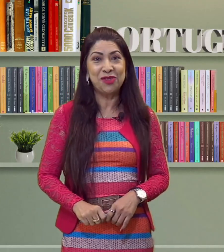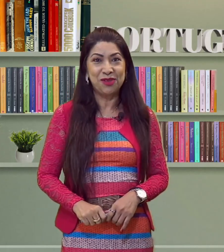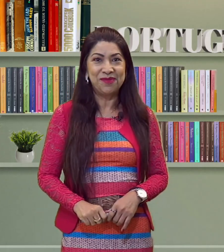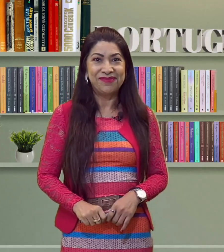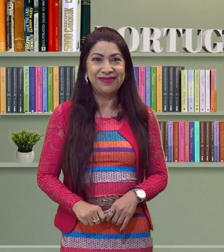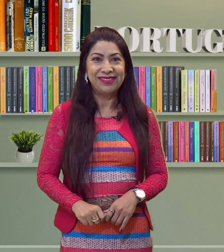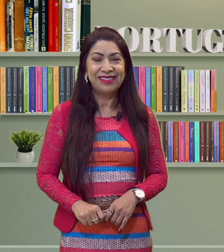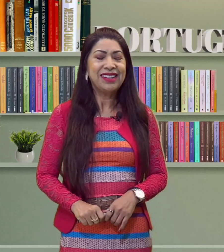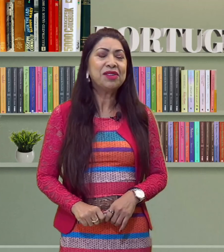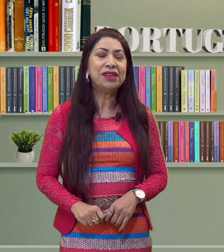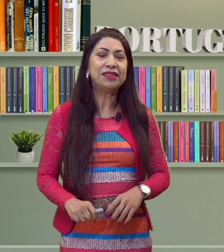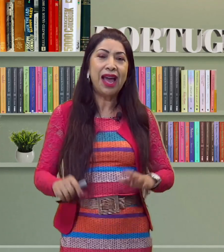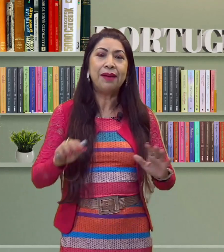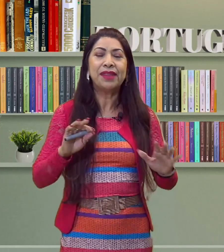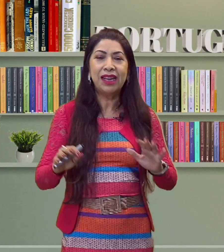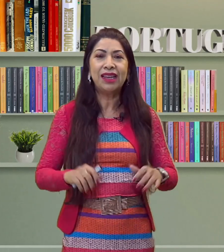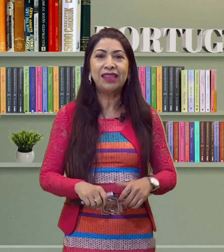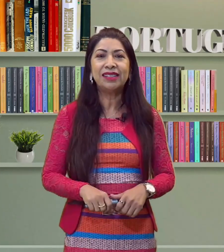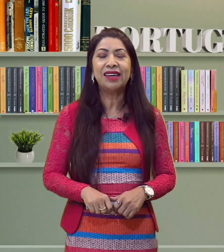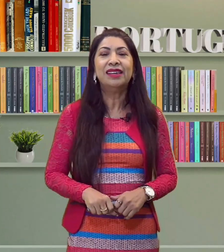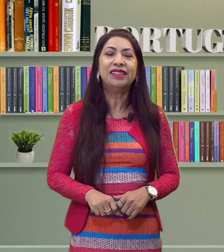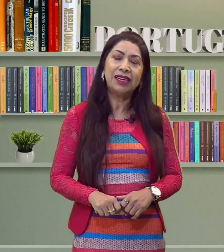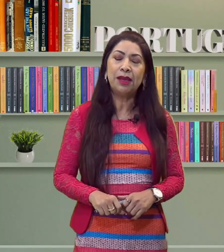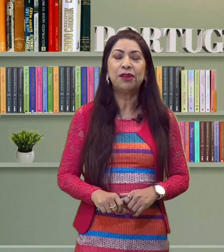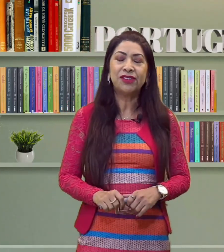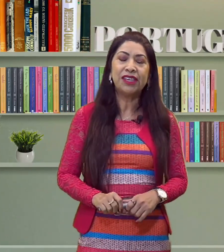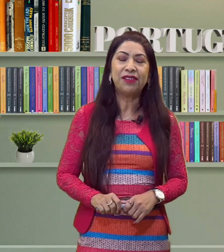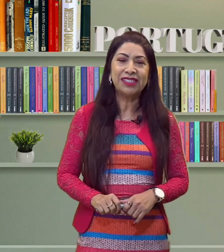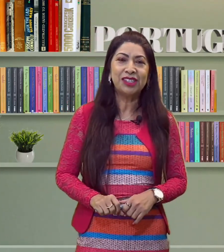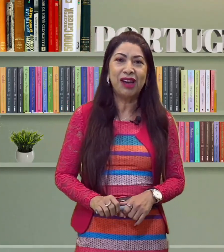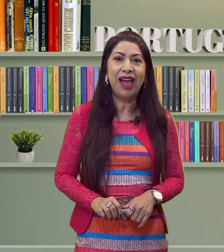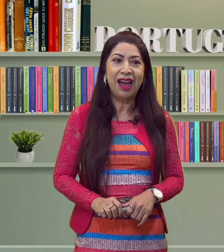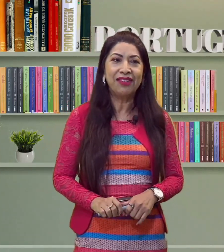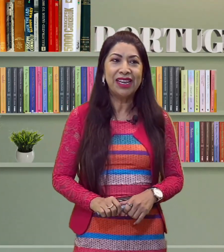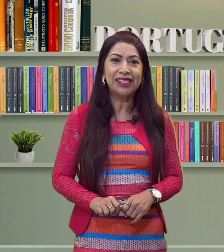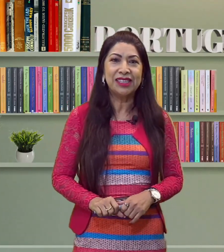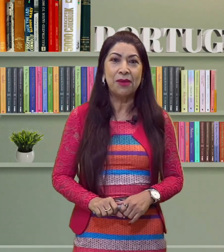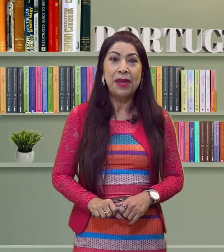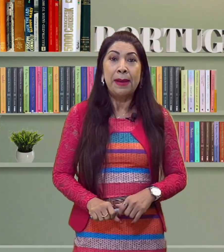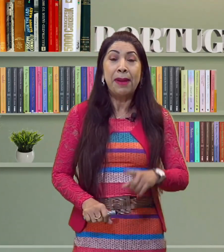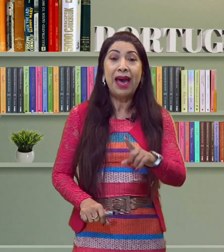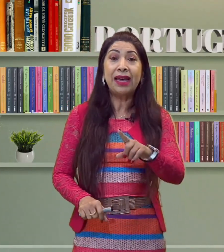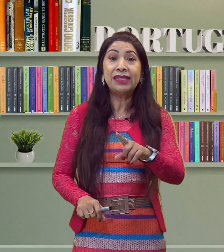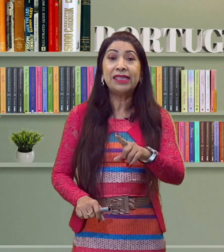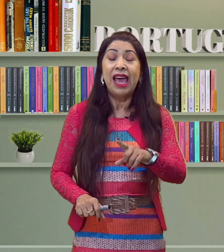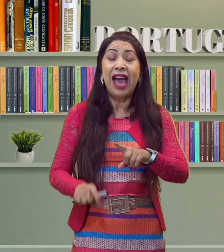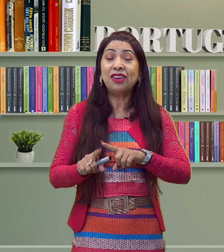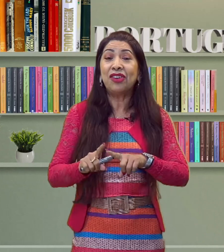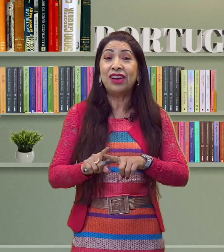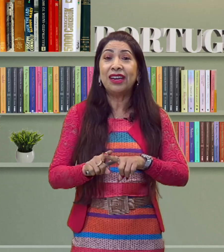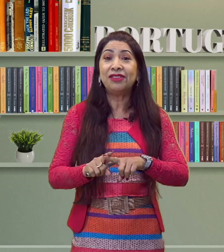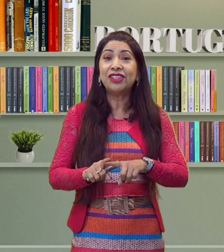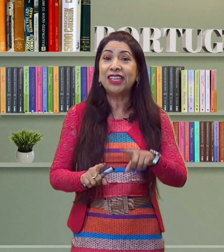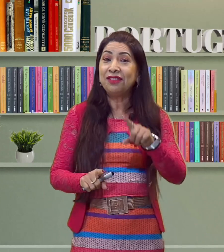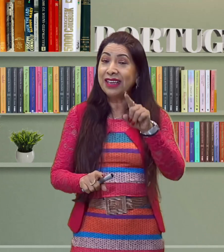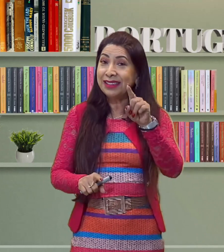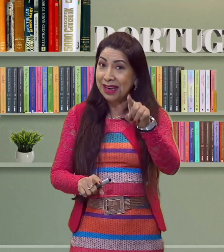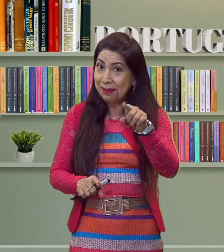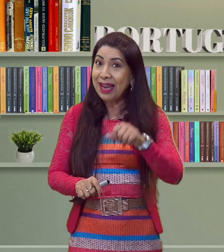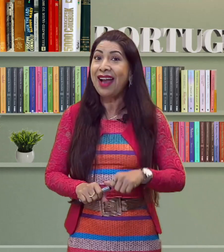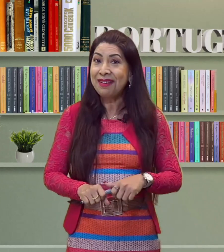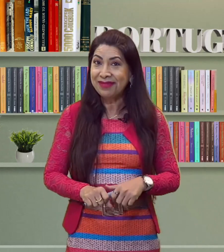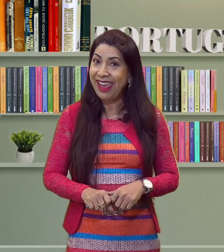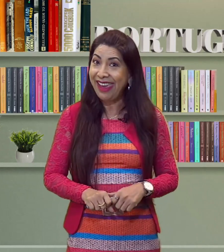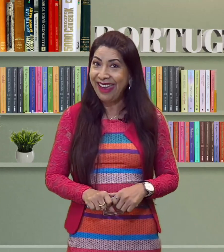o lírico? Tranquilo, tá? Analisa e aí depois você faz a sua avaliação. Mas agora você